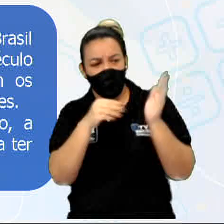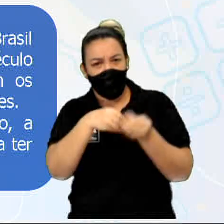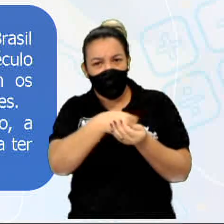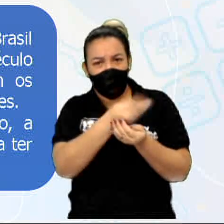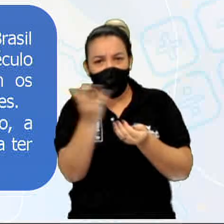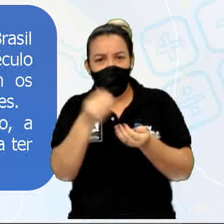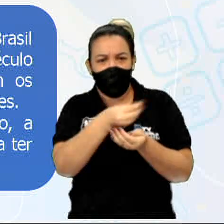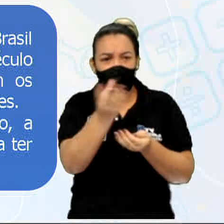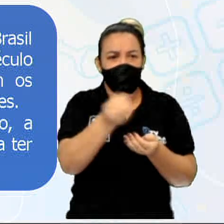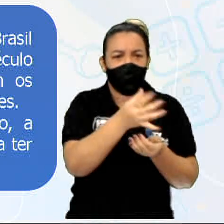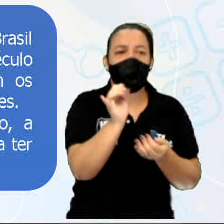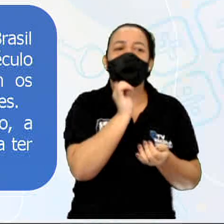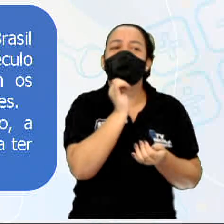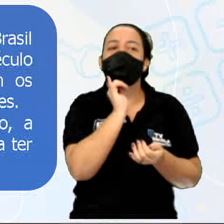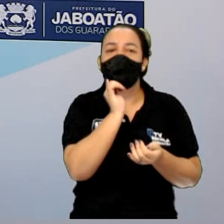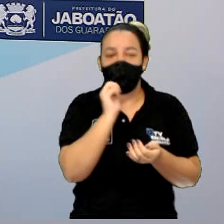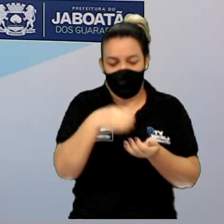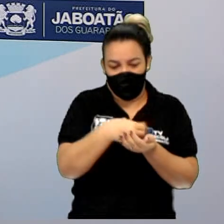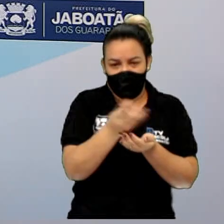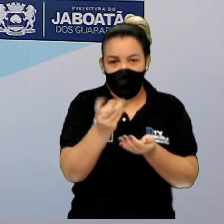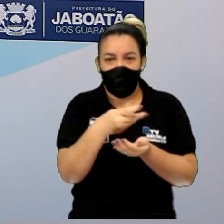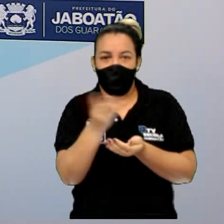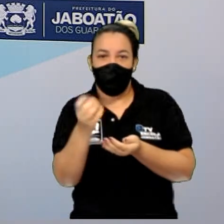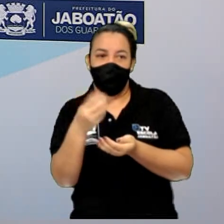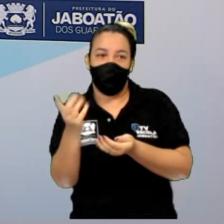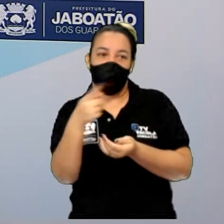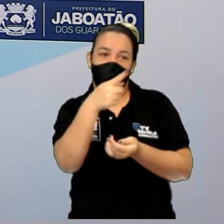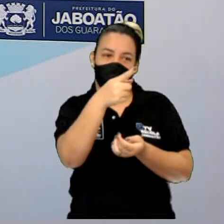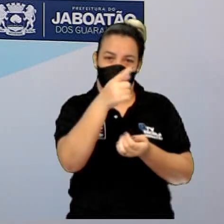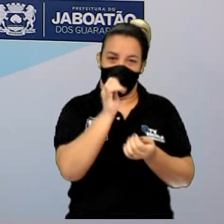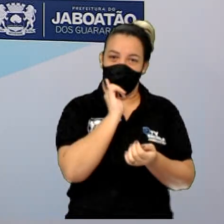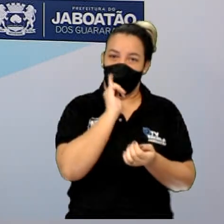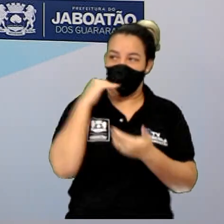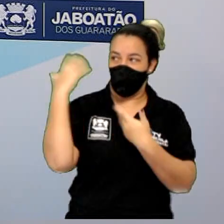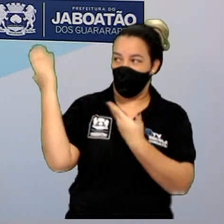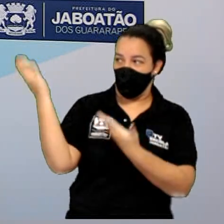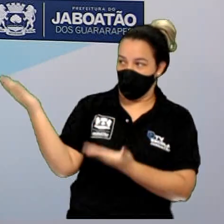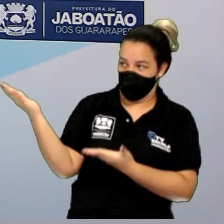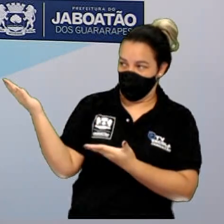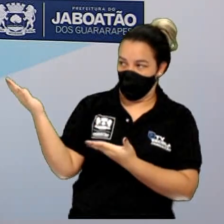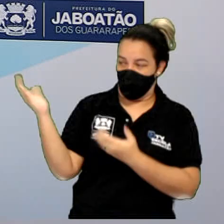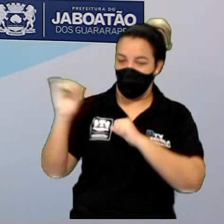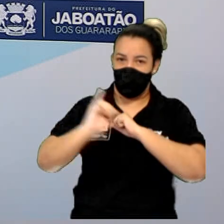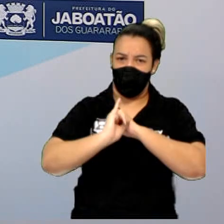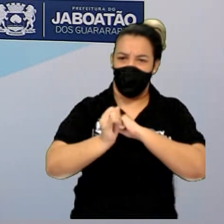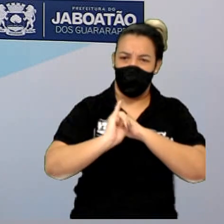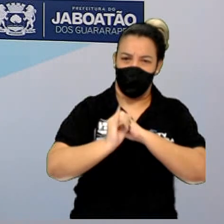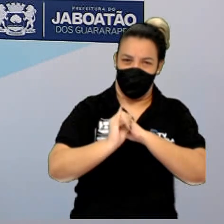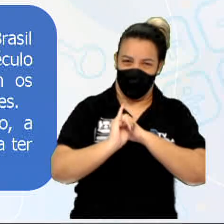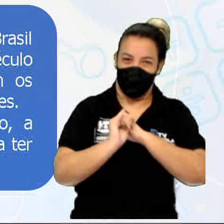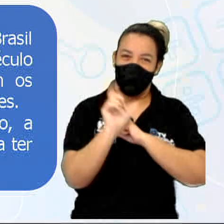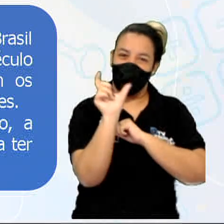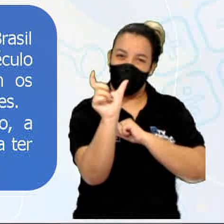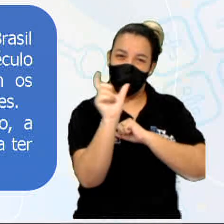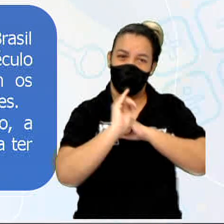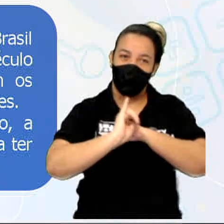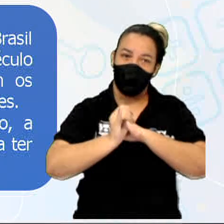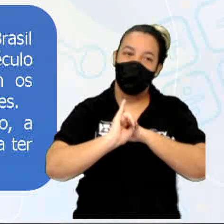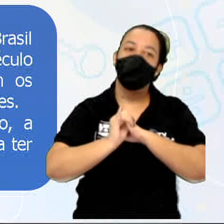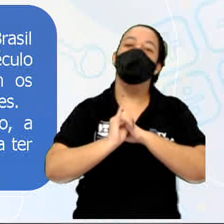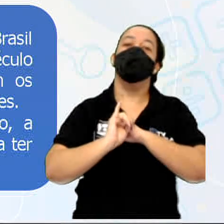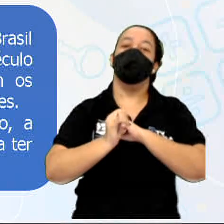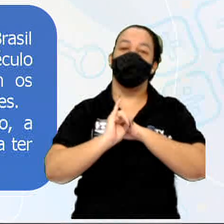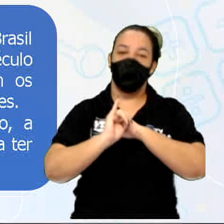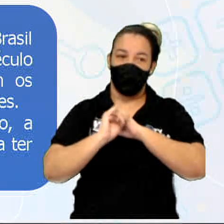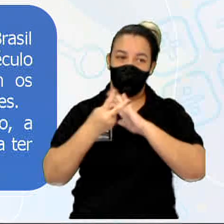exemplo de um folhetim e nós temos aqui crônica. Perceba como era escrita a palavra crônica e que com o tempo houve o desuso do